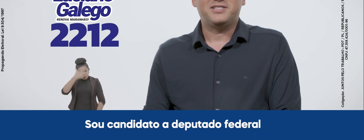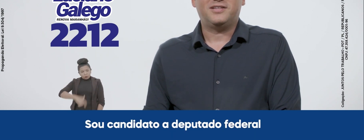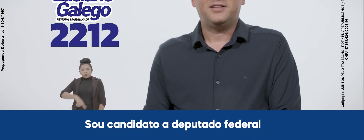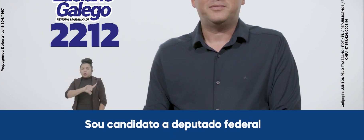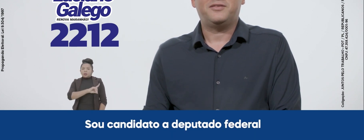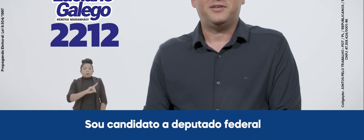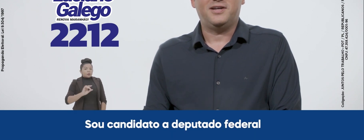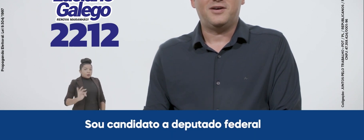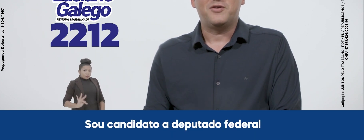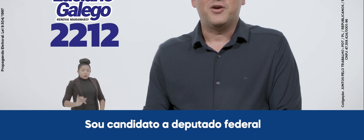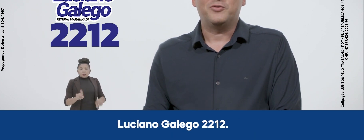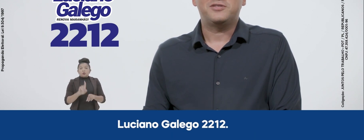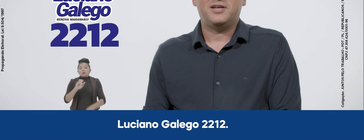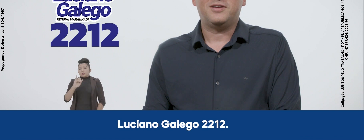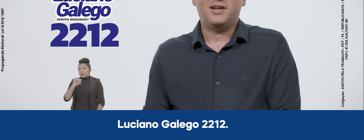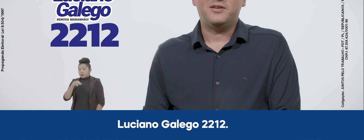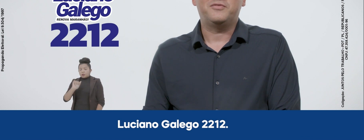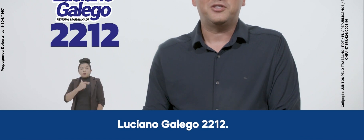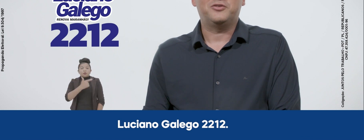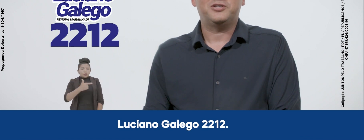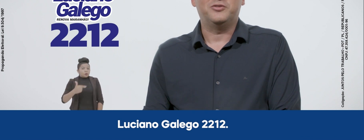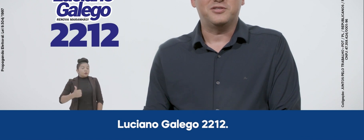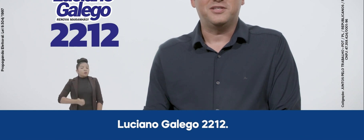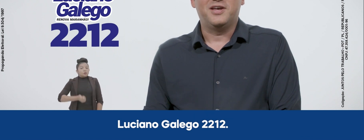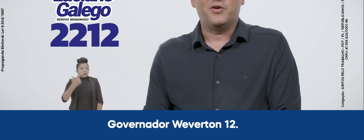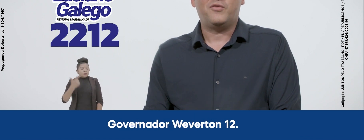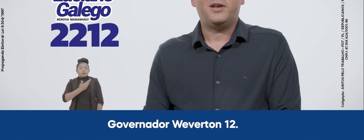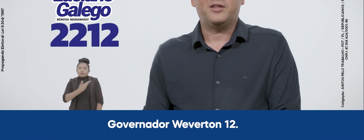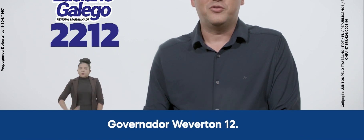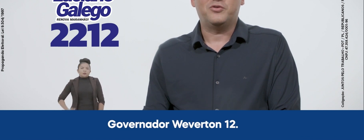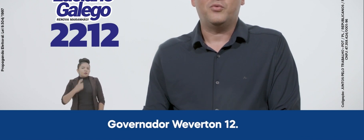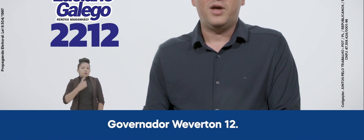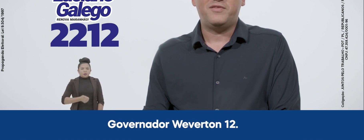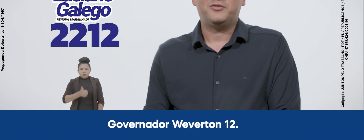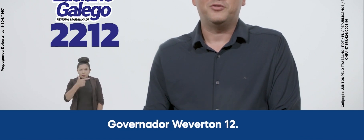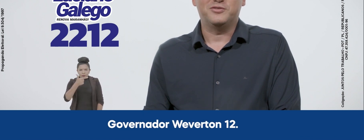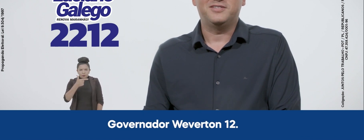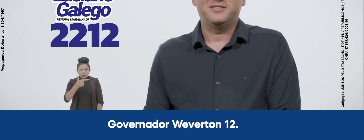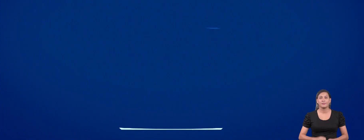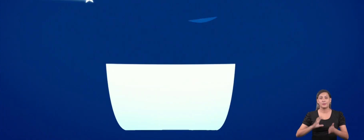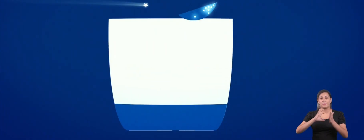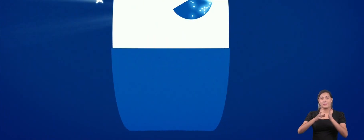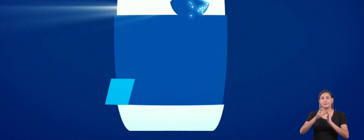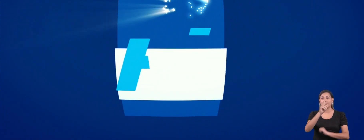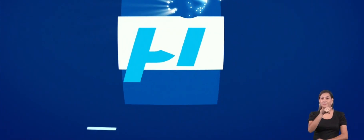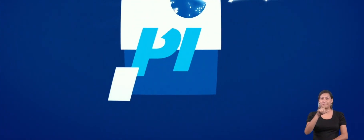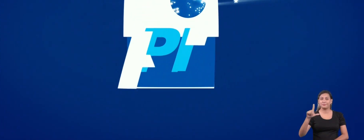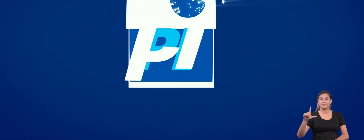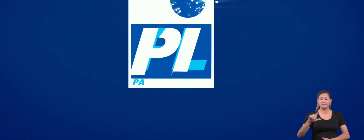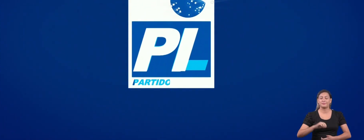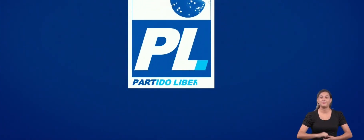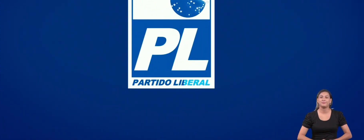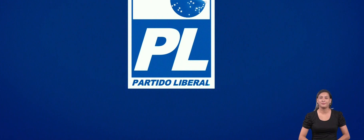Sou candidato a deputado federal, Luciano Galego, 2212. Governador, Everton 12.